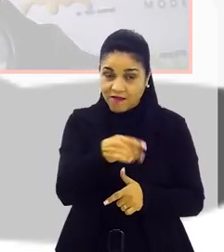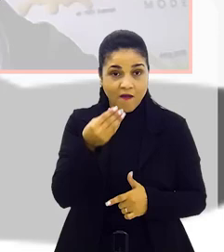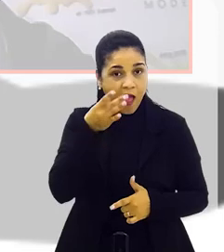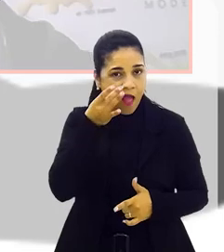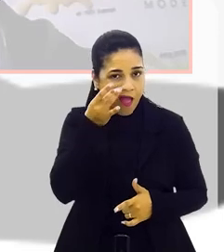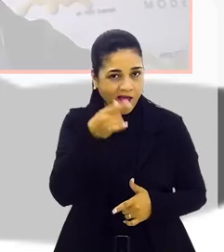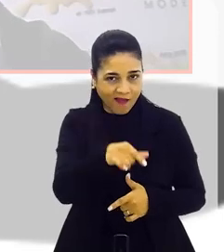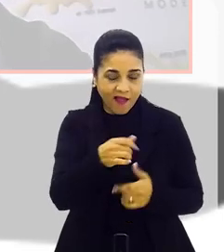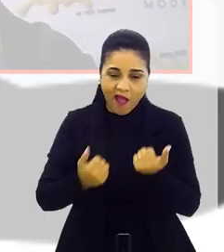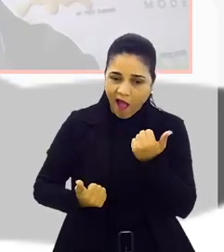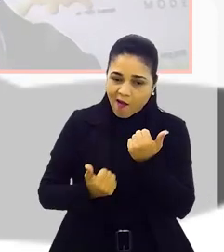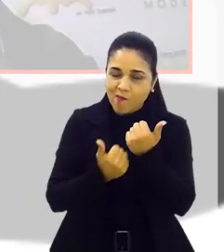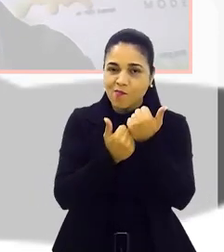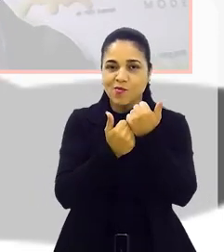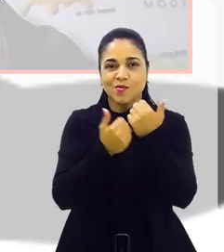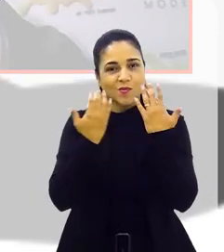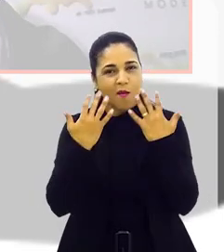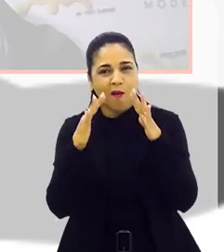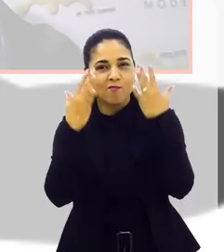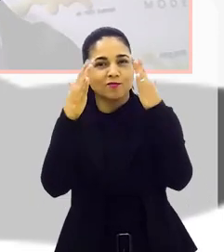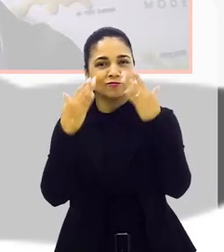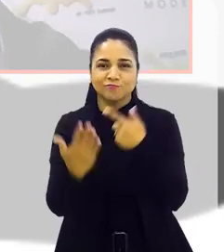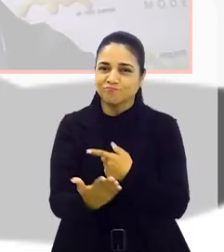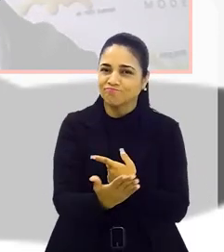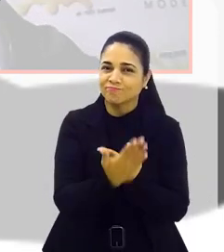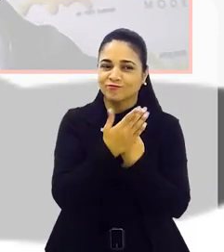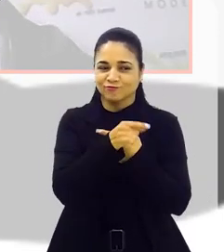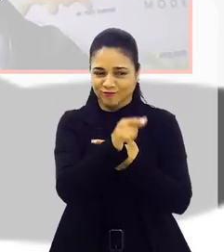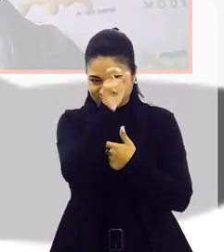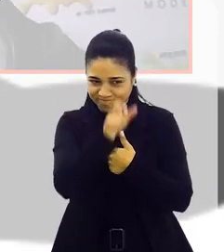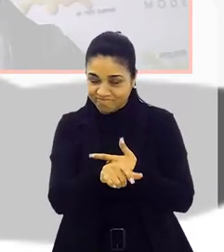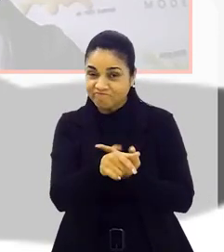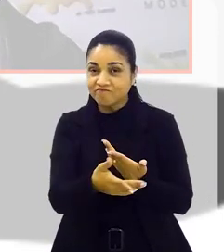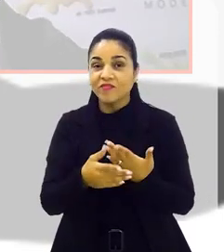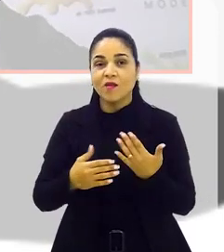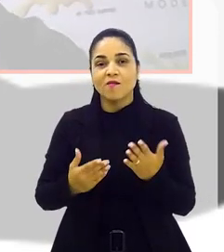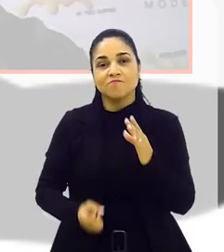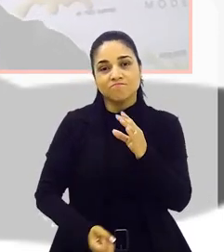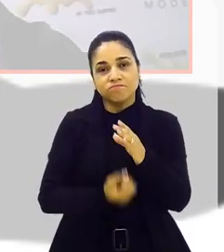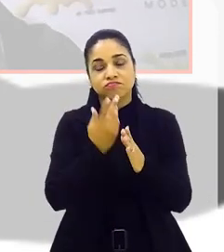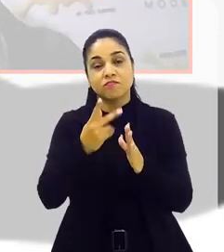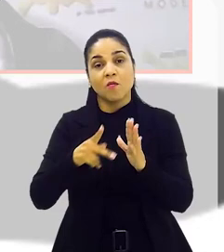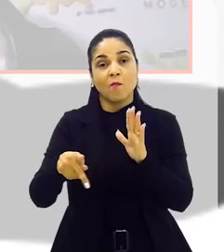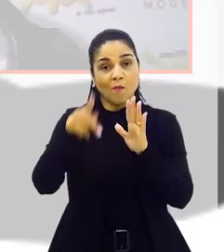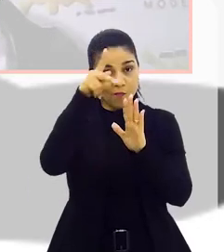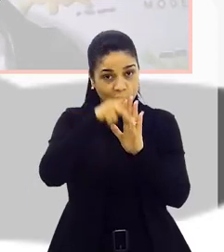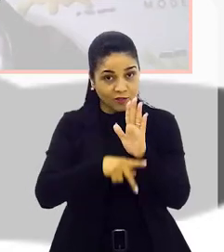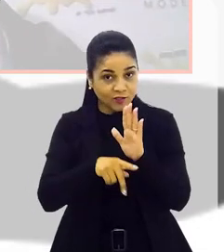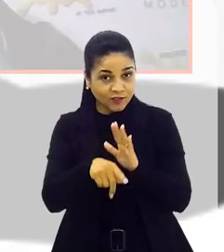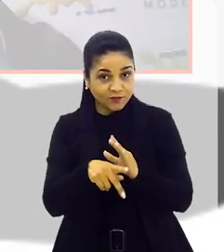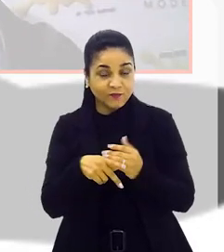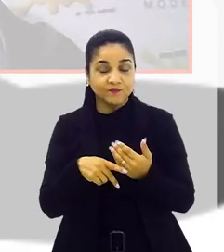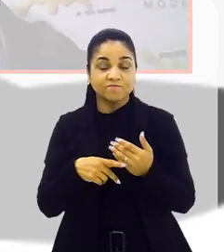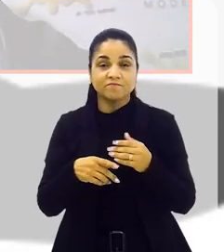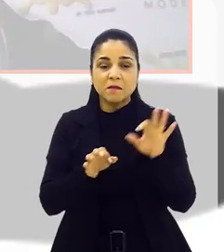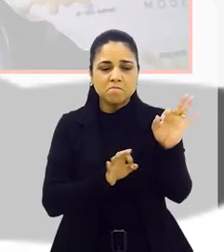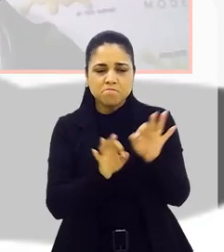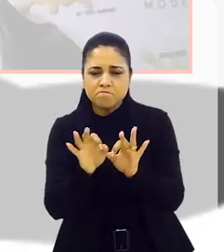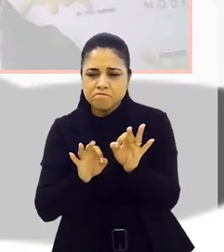estava lá, graças a Deus, sempre me apoiando, me aplaudindo, me ajudando. Eu lancei o projeto Modal